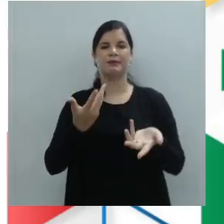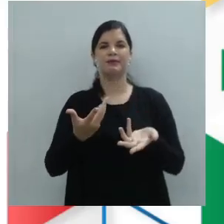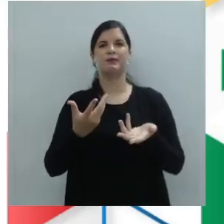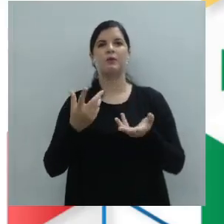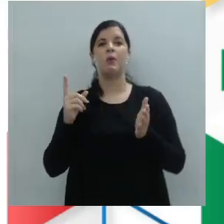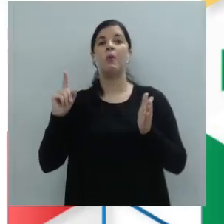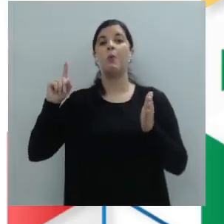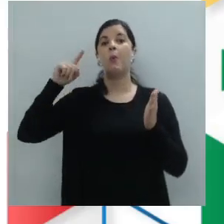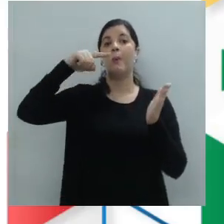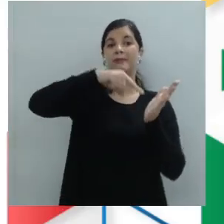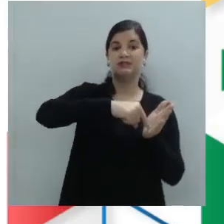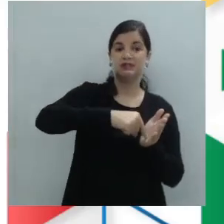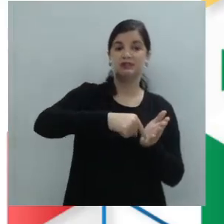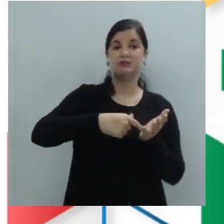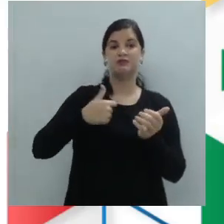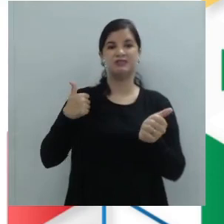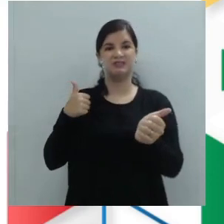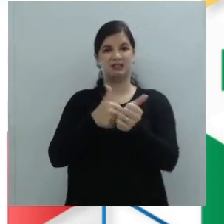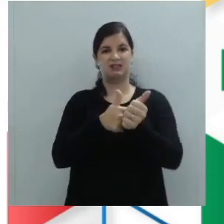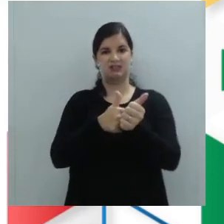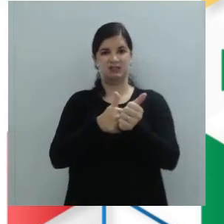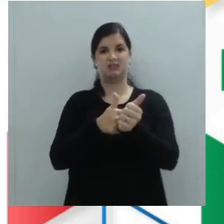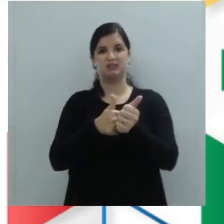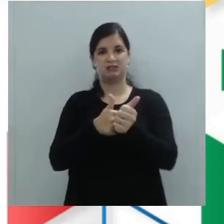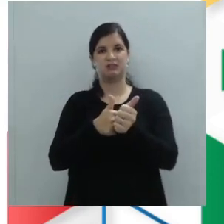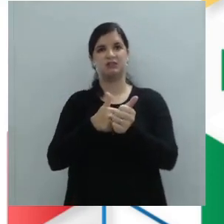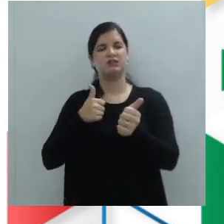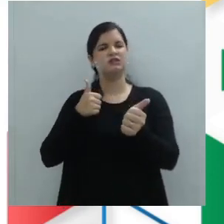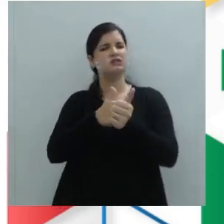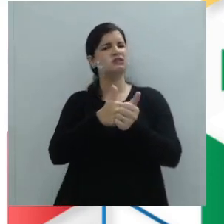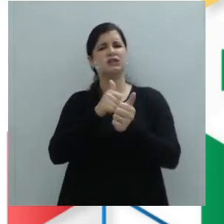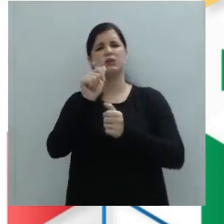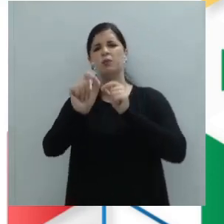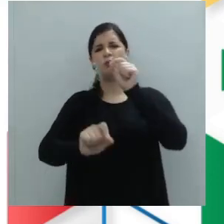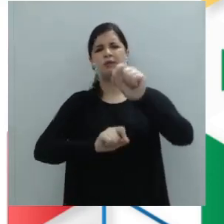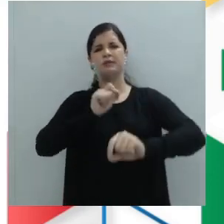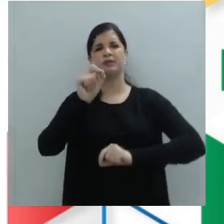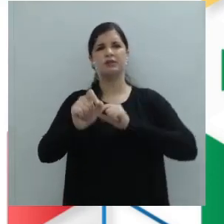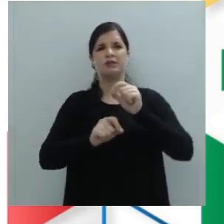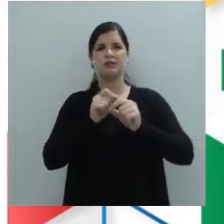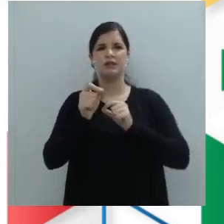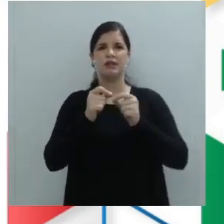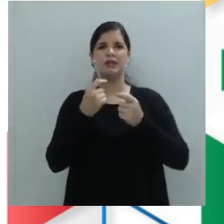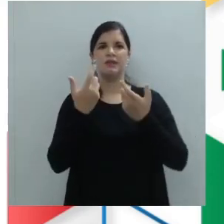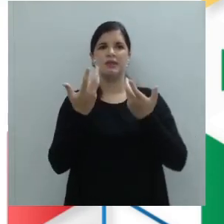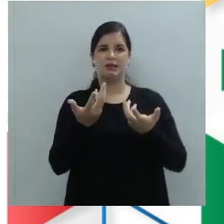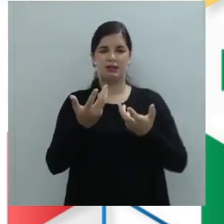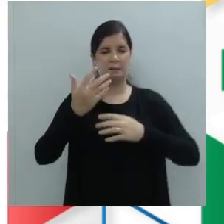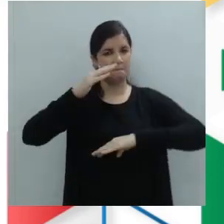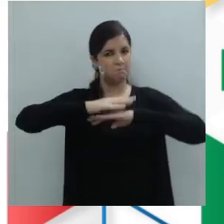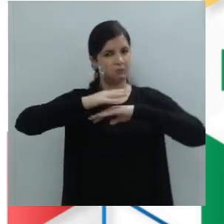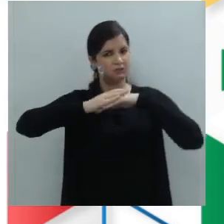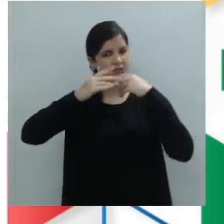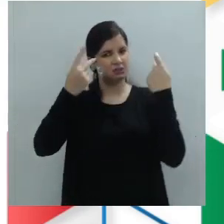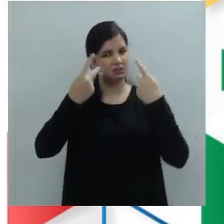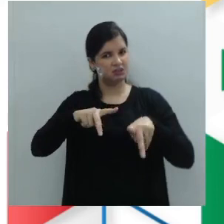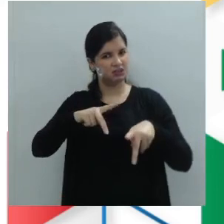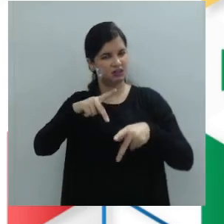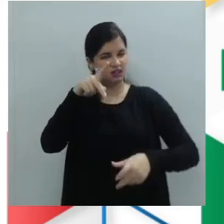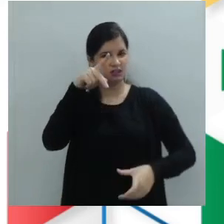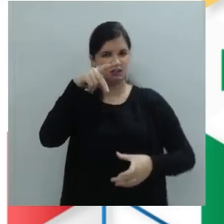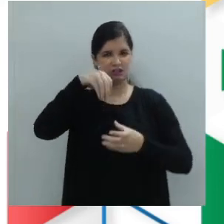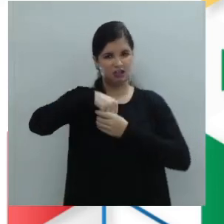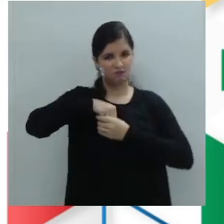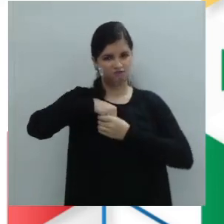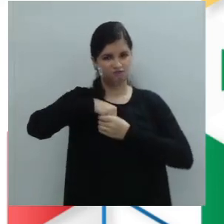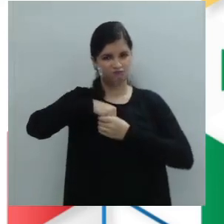tem por missão, o seguidor da Rosa Cruz, o que é que ele tem? Despertar o potencial interior do